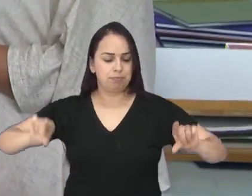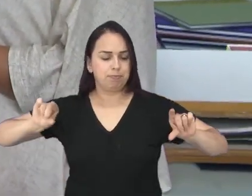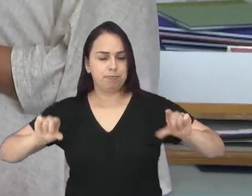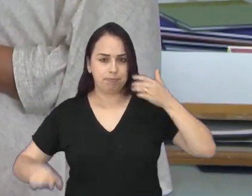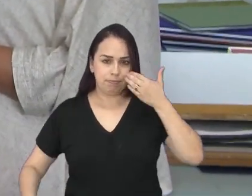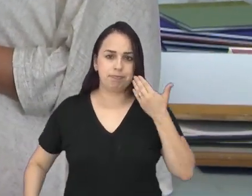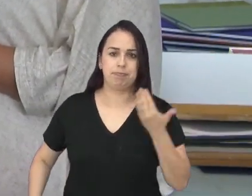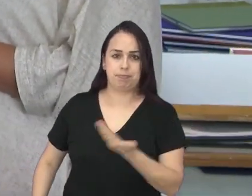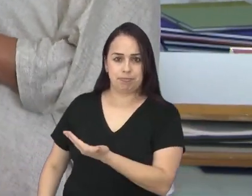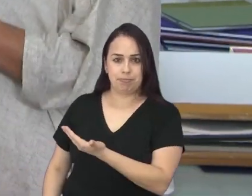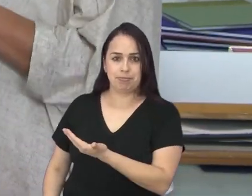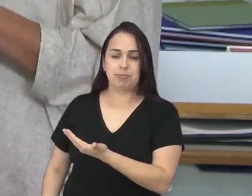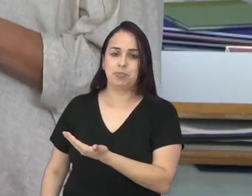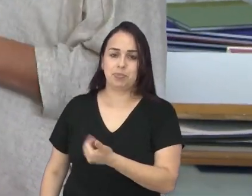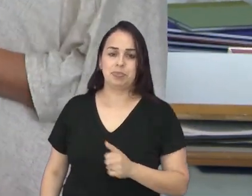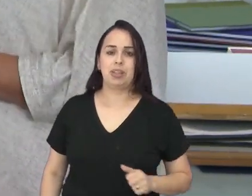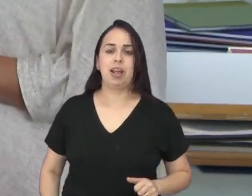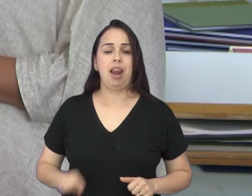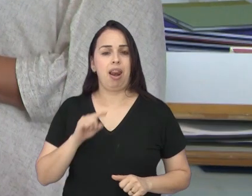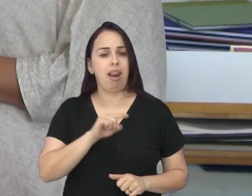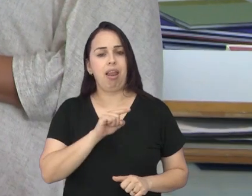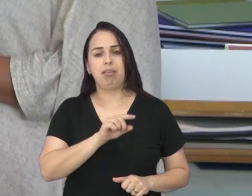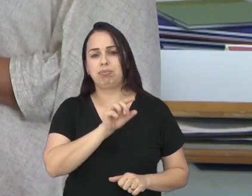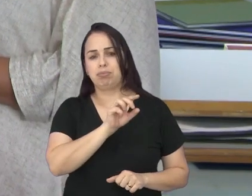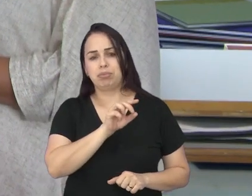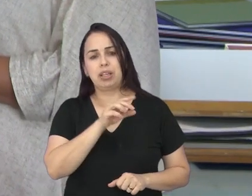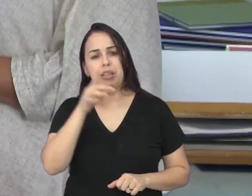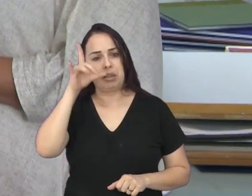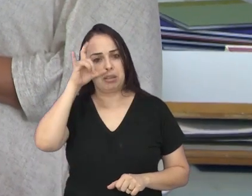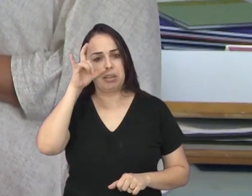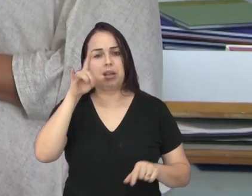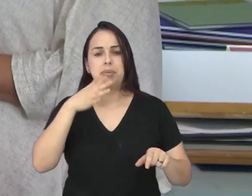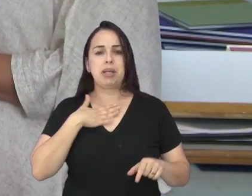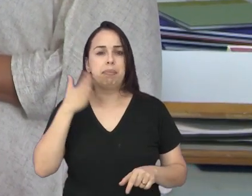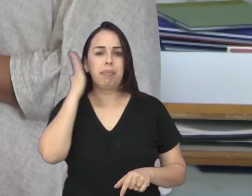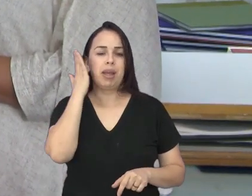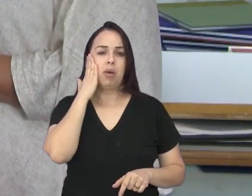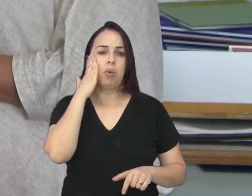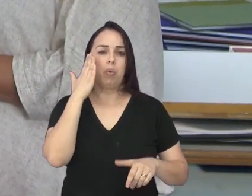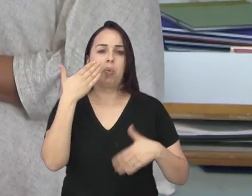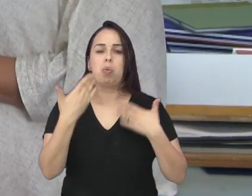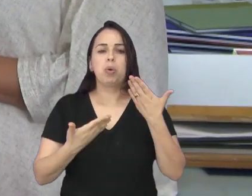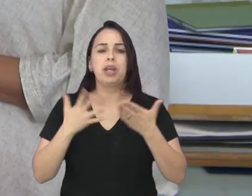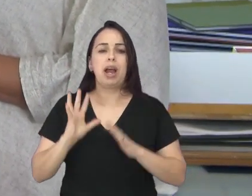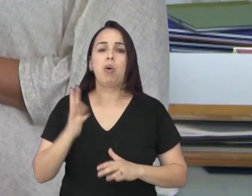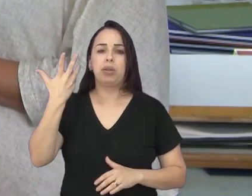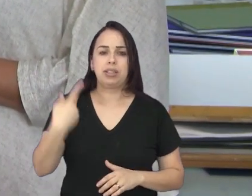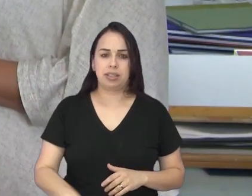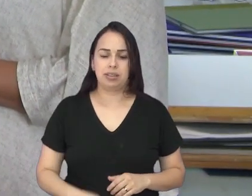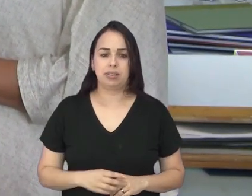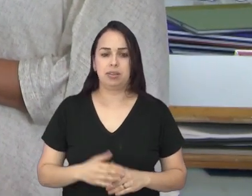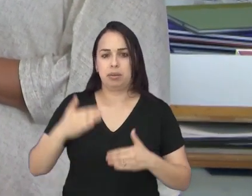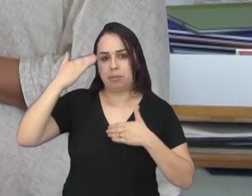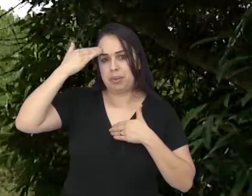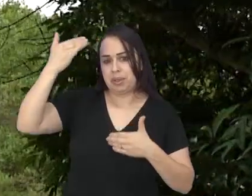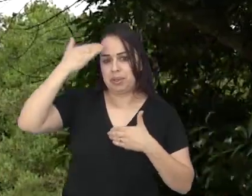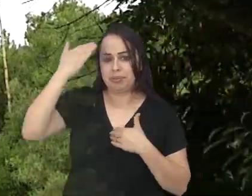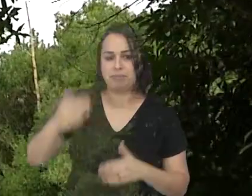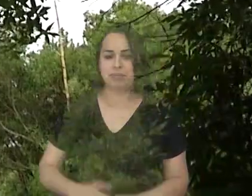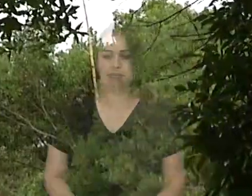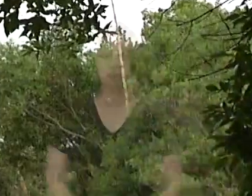pessoal. E por lá dá para saber toda a movimentação que acontece aqui. Legal, então vou passar para o pessoal. Obrigada, gente.